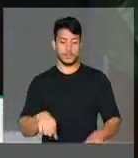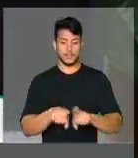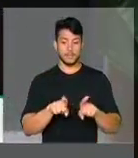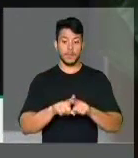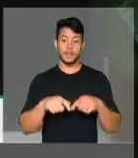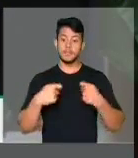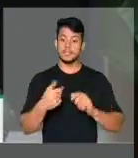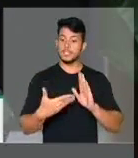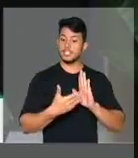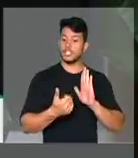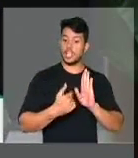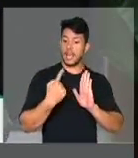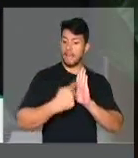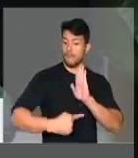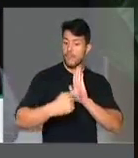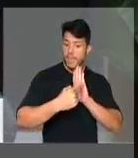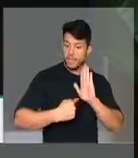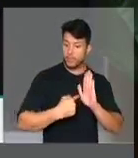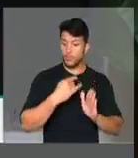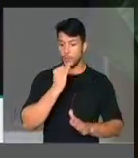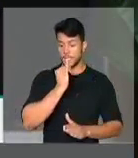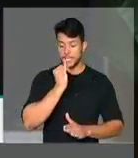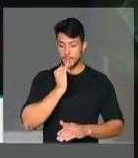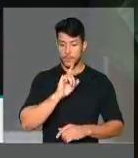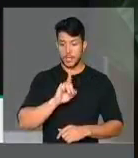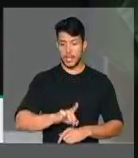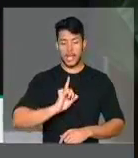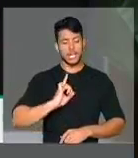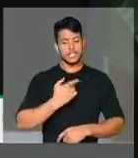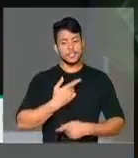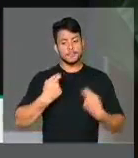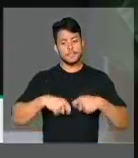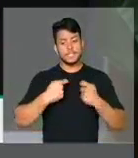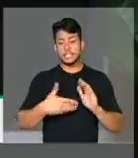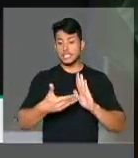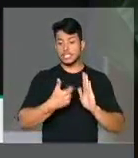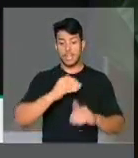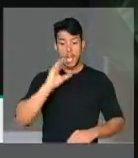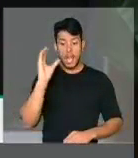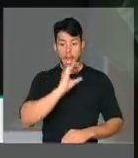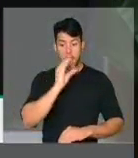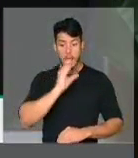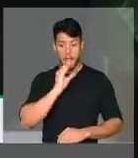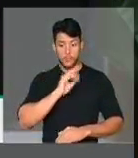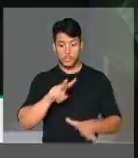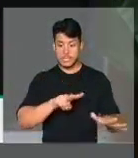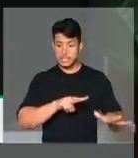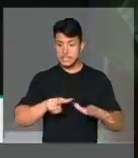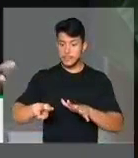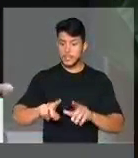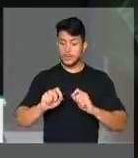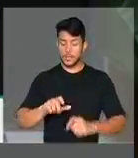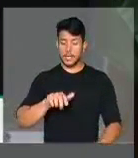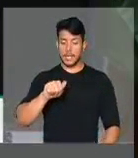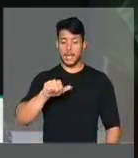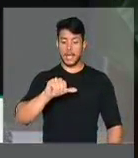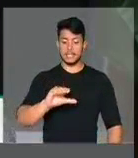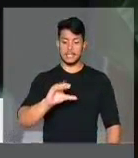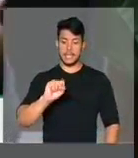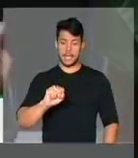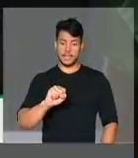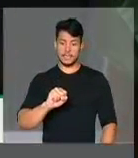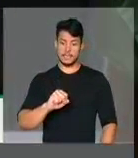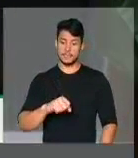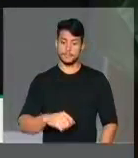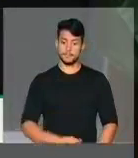de vetos, como o veto que temos que derrubar aqui, possivelmente ainda esta semana, de agentes comunitários de